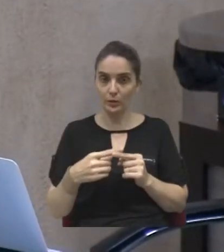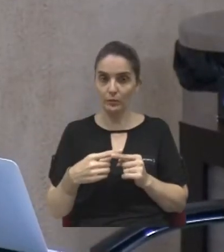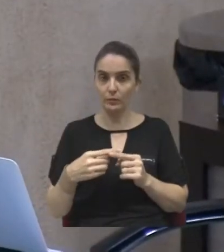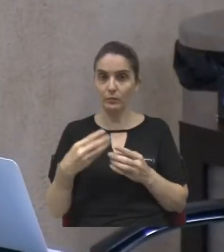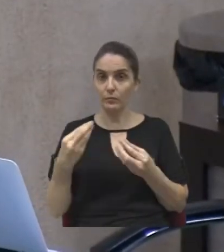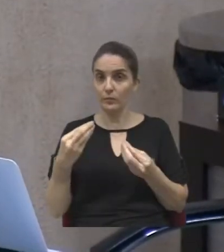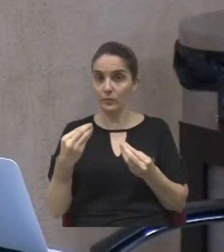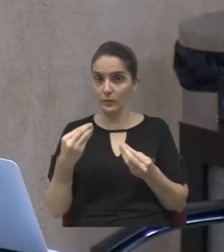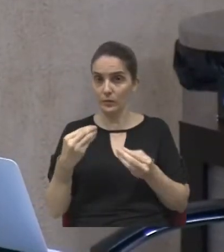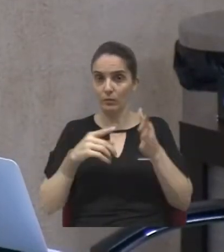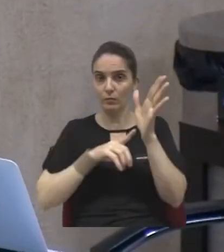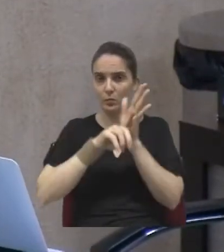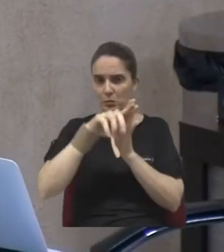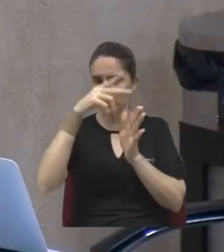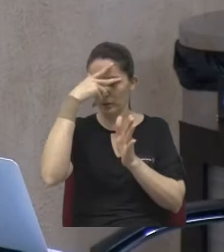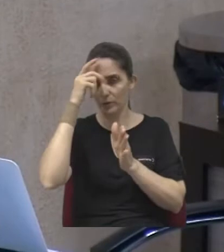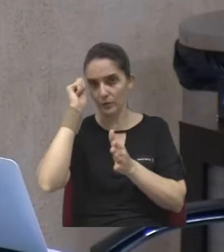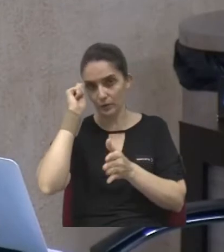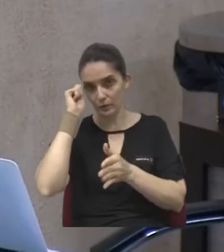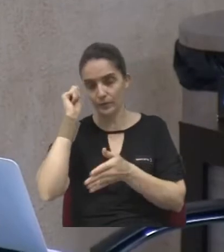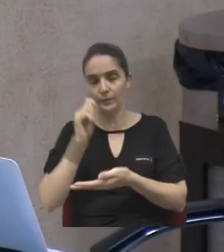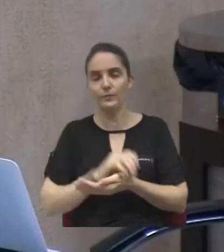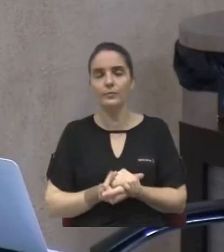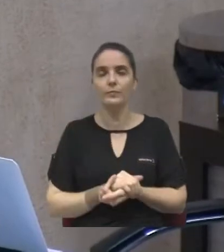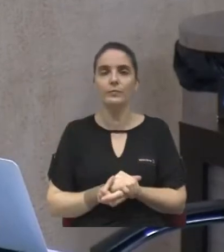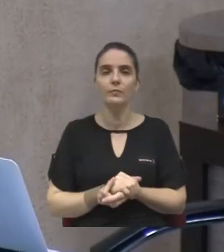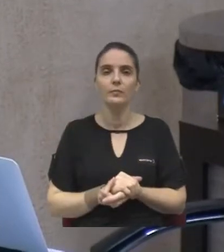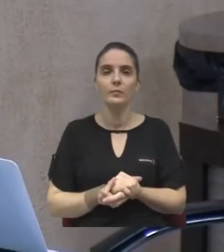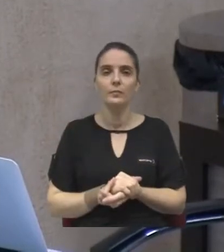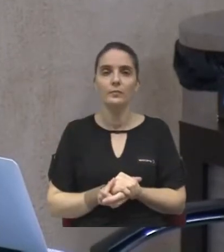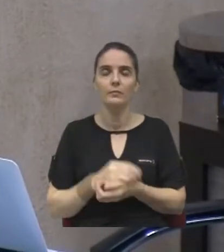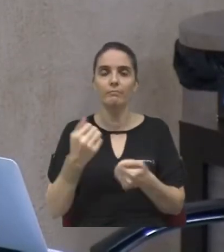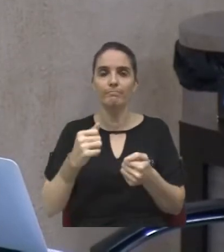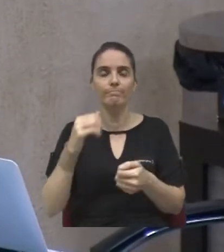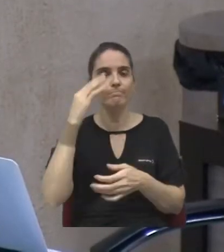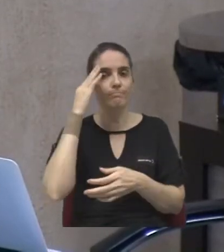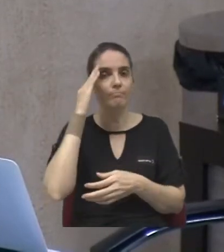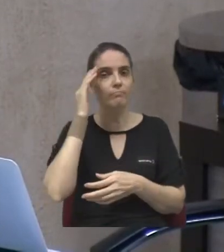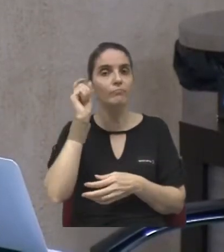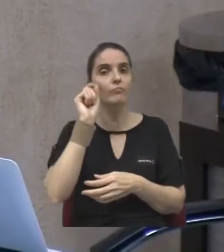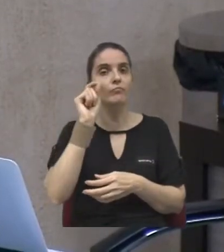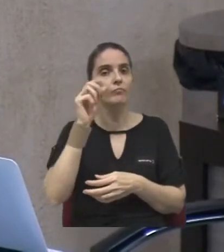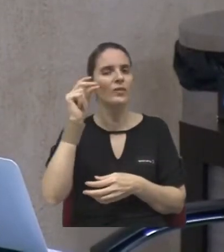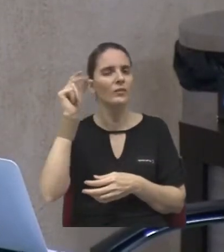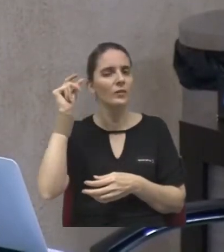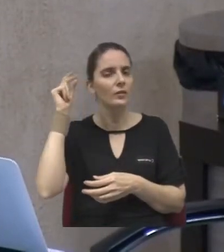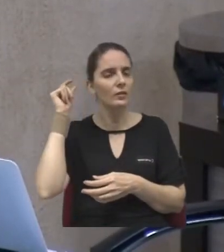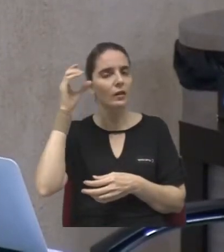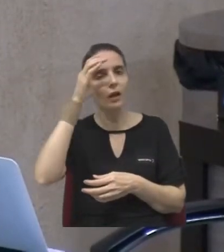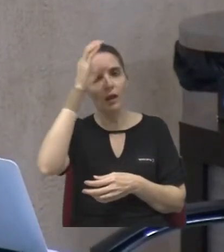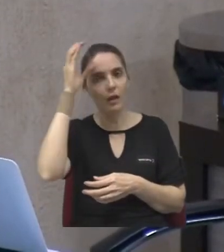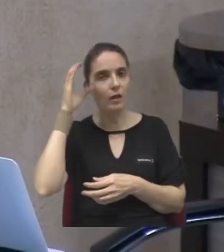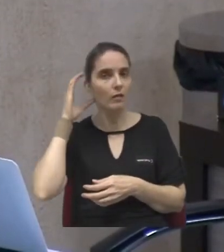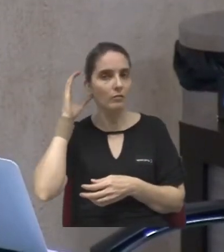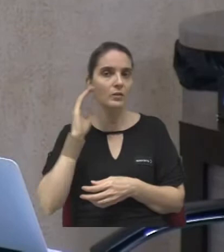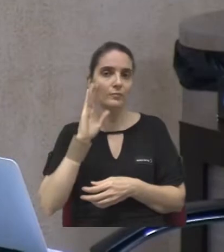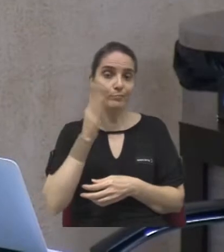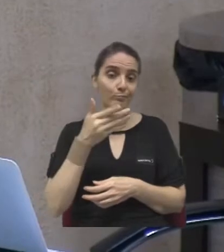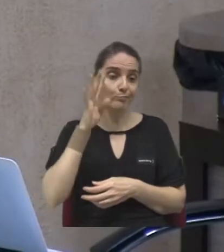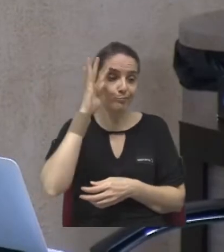de requerimentos. Então, dá-se para entender que faz tempo que eu fiz o requerimento, já era para estar resolvido, mas